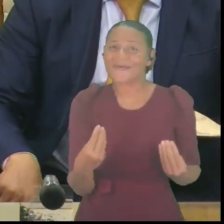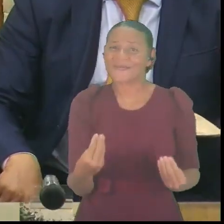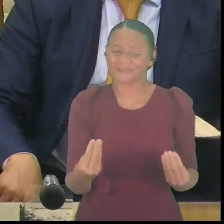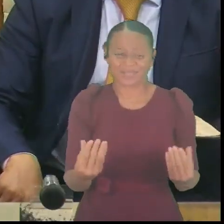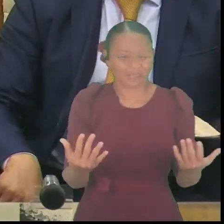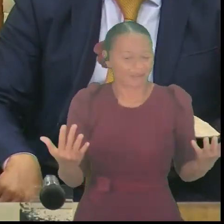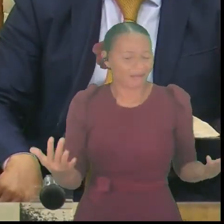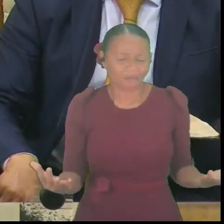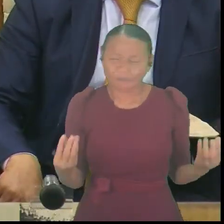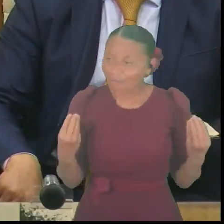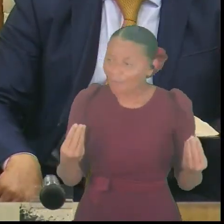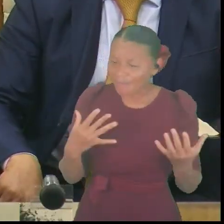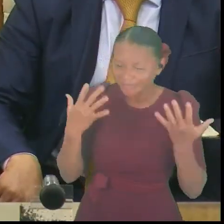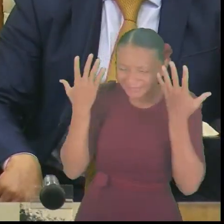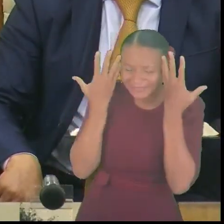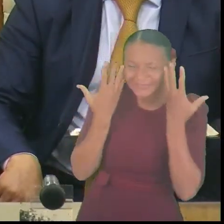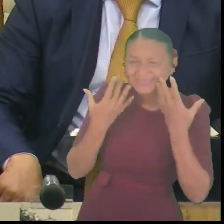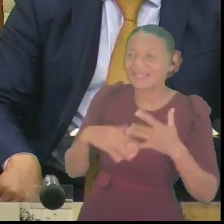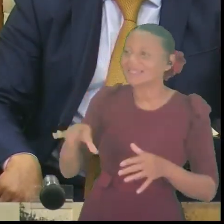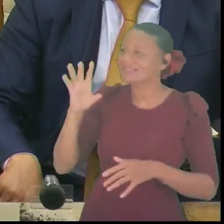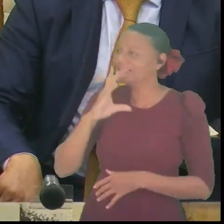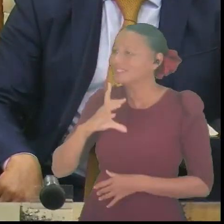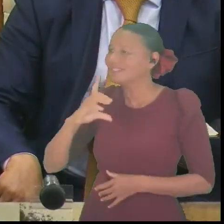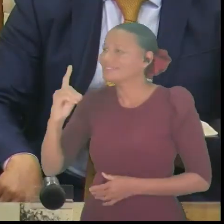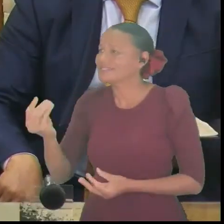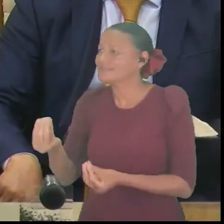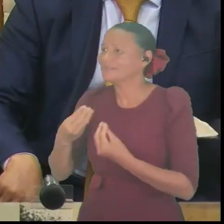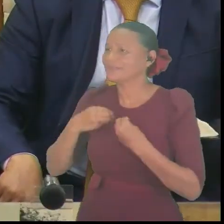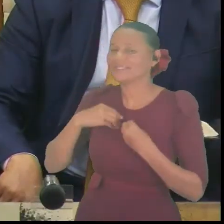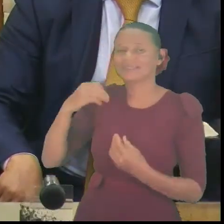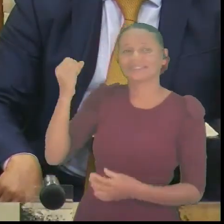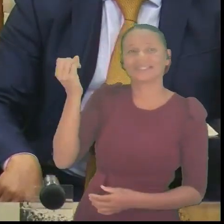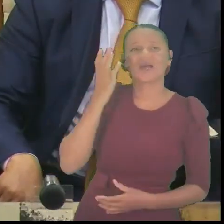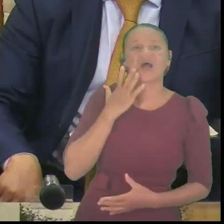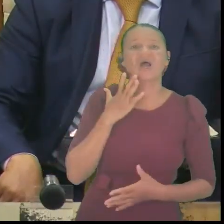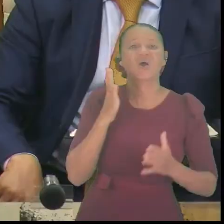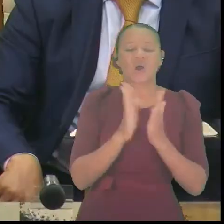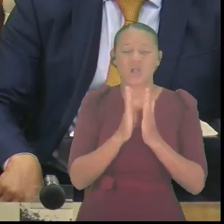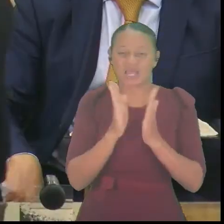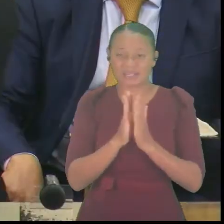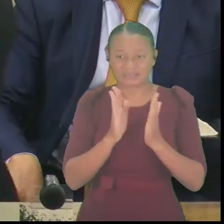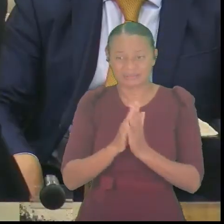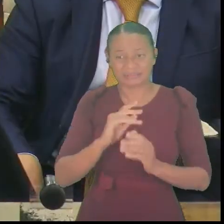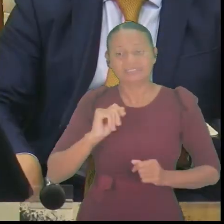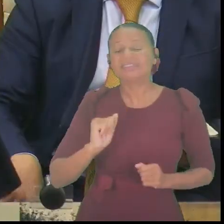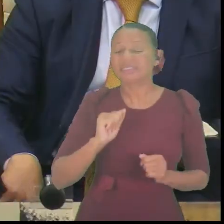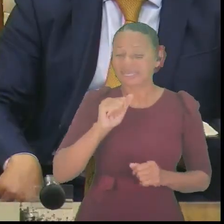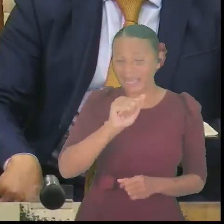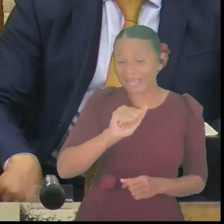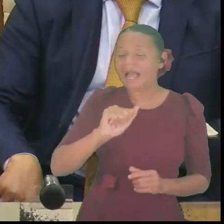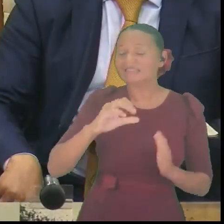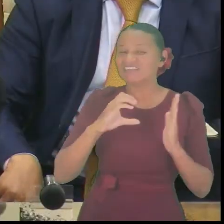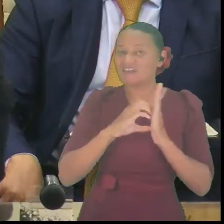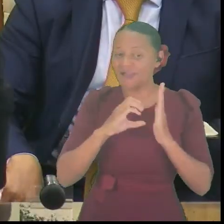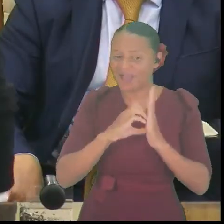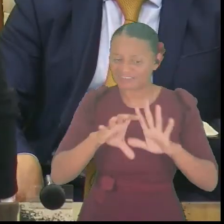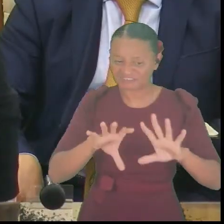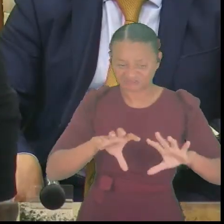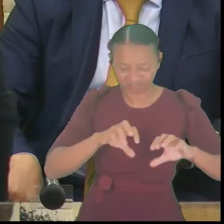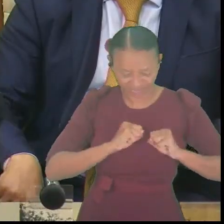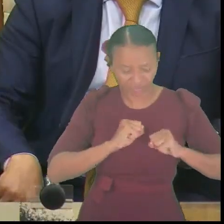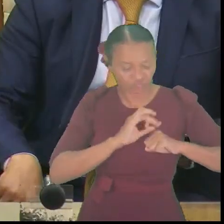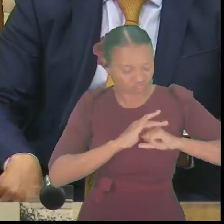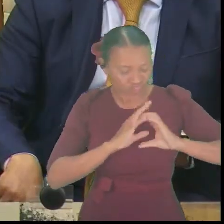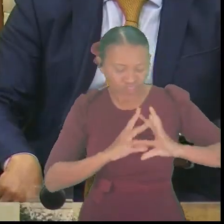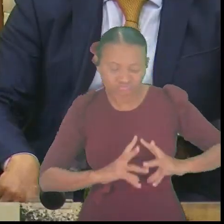Quem de maneira natural, como Deus já me deu a graça de orar por alguém aidético ser curado de AIDS, alguém canceroso ser curado de câncer,